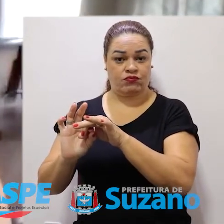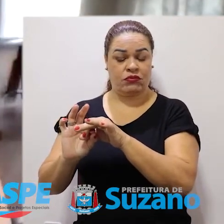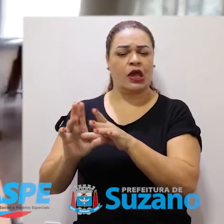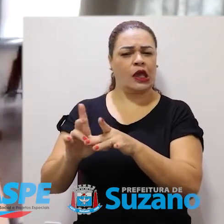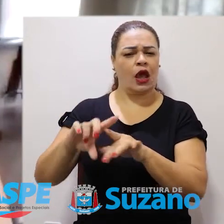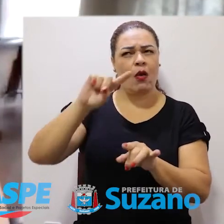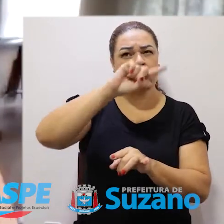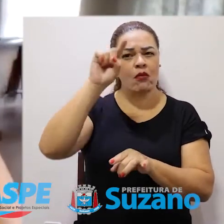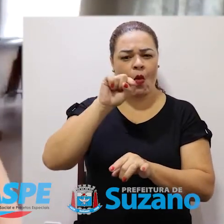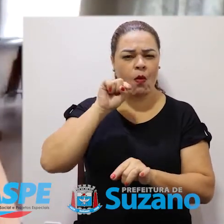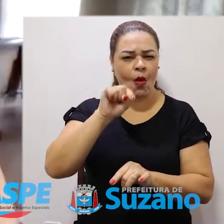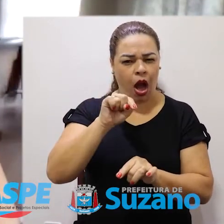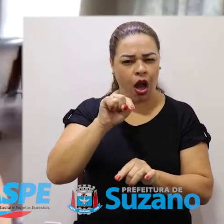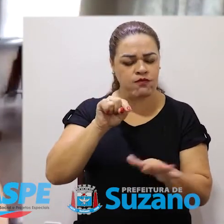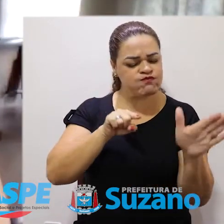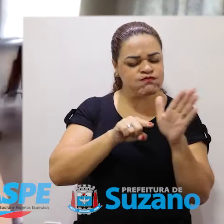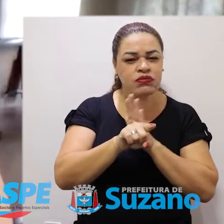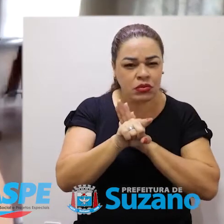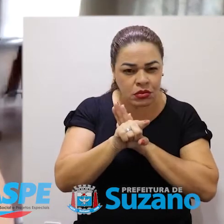de interrogativo, né,